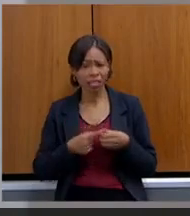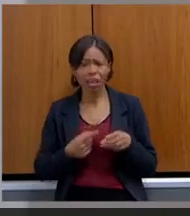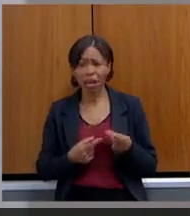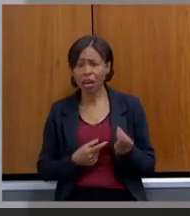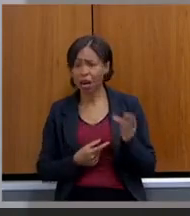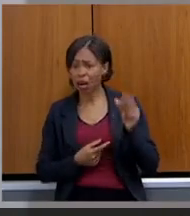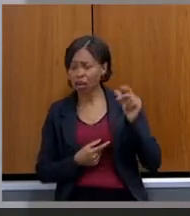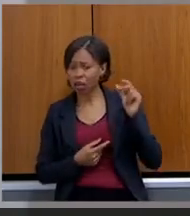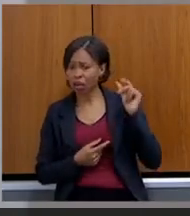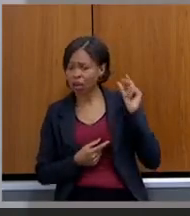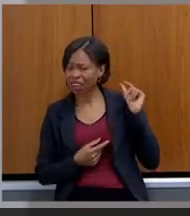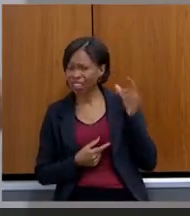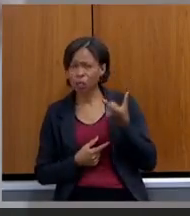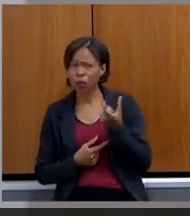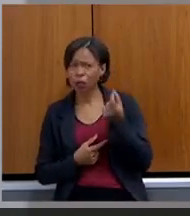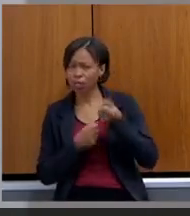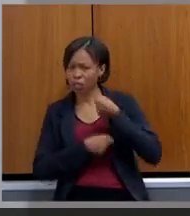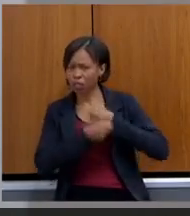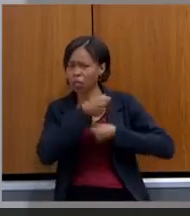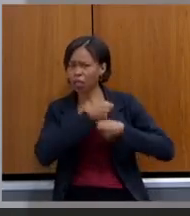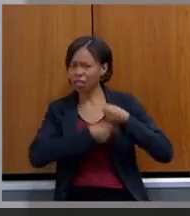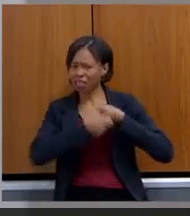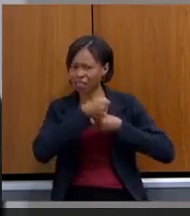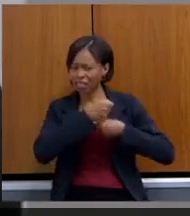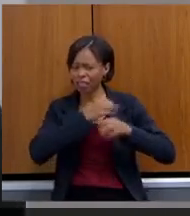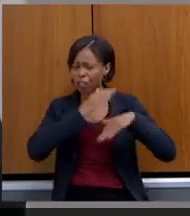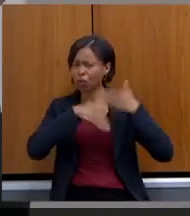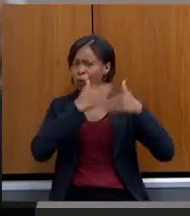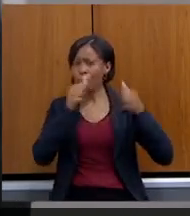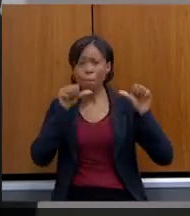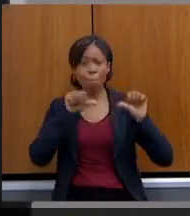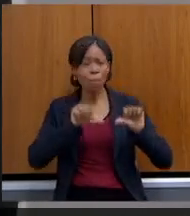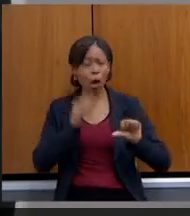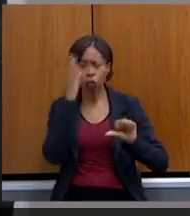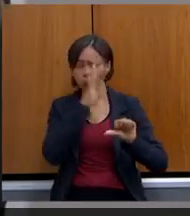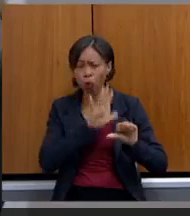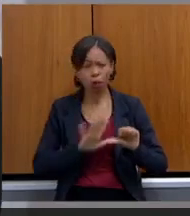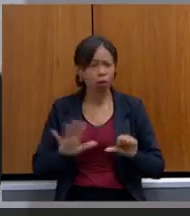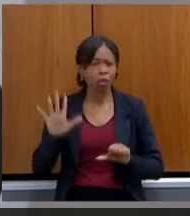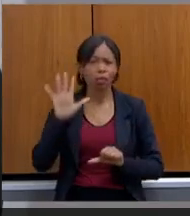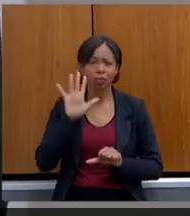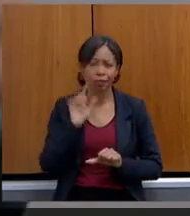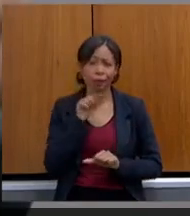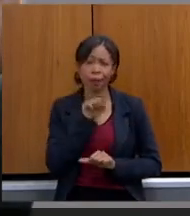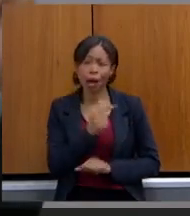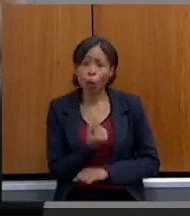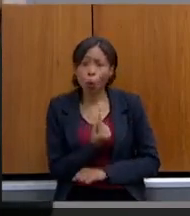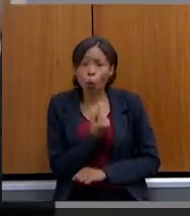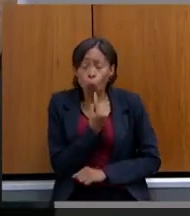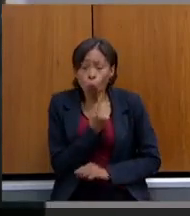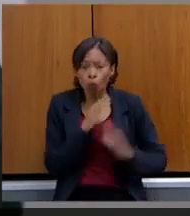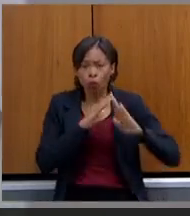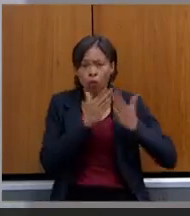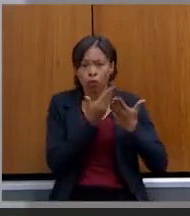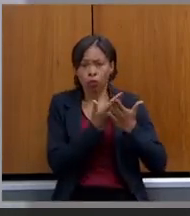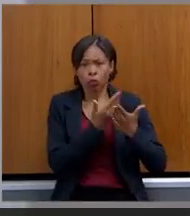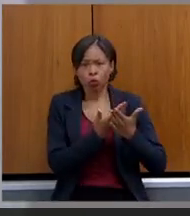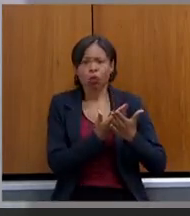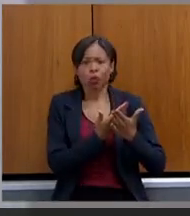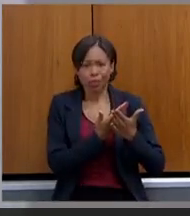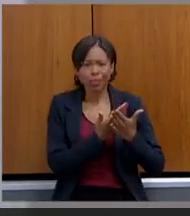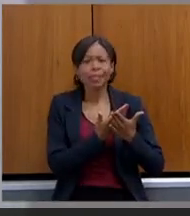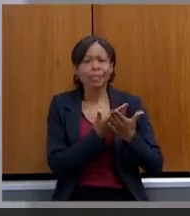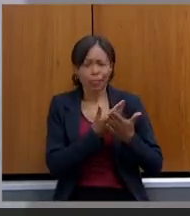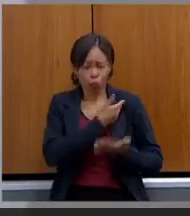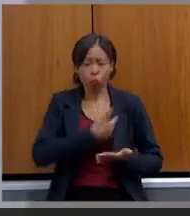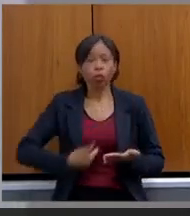infantil de Minas Gerais e um dos 5 piores do Brasil lá tem apenas uma escola o Estadual